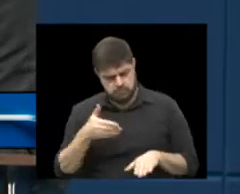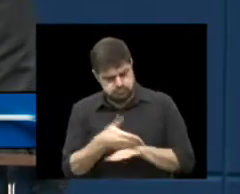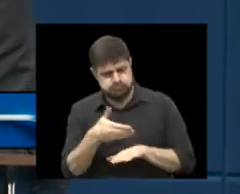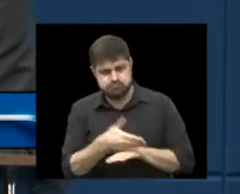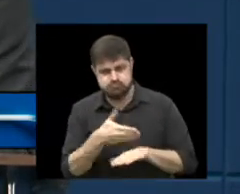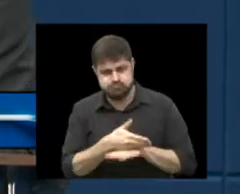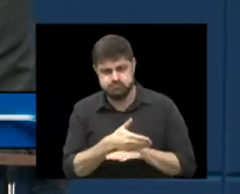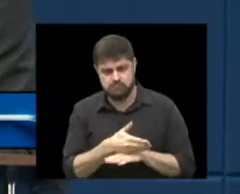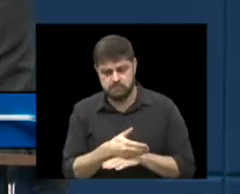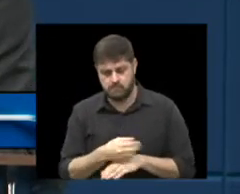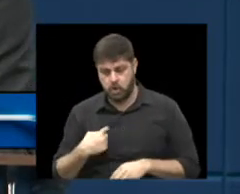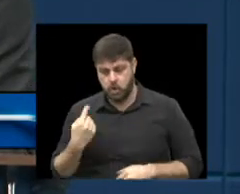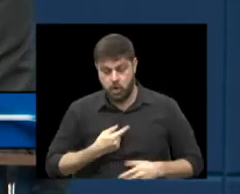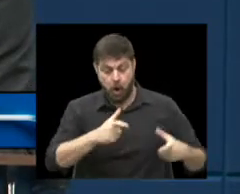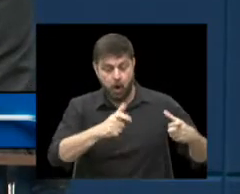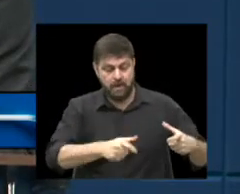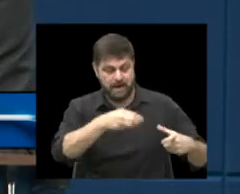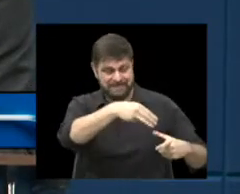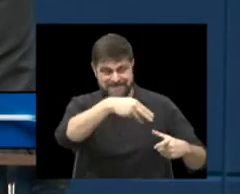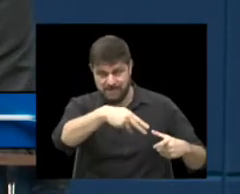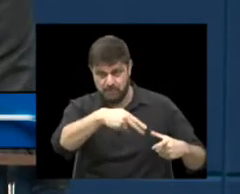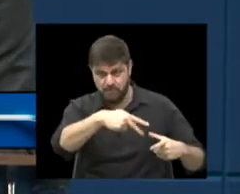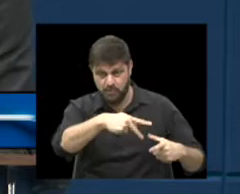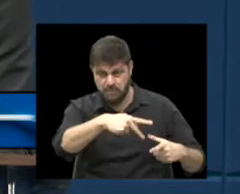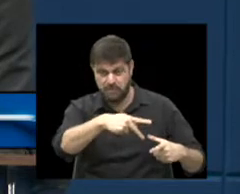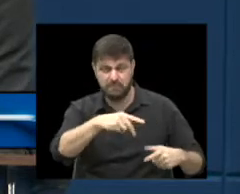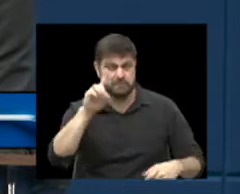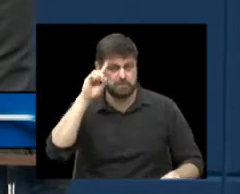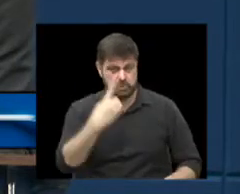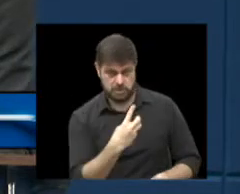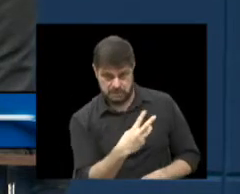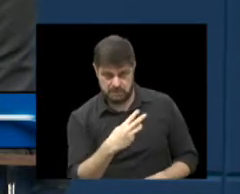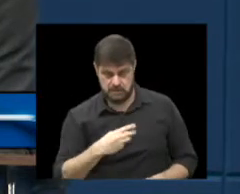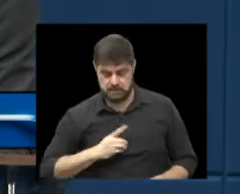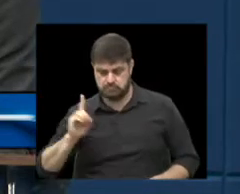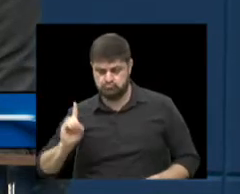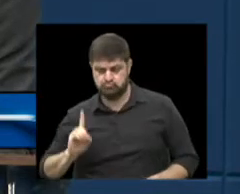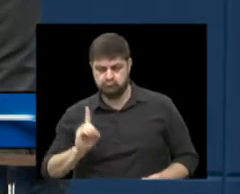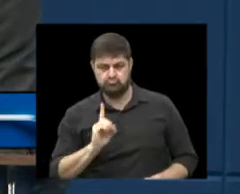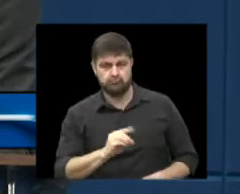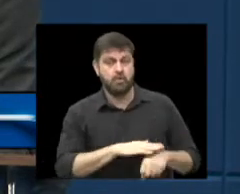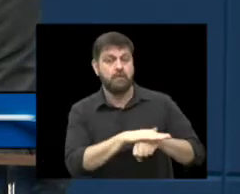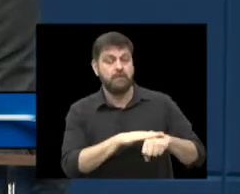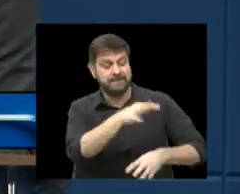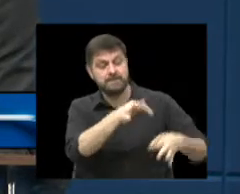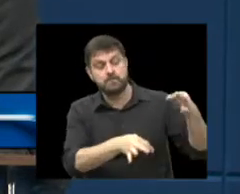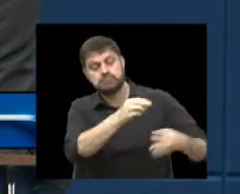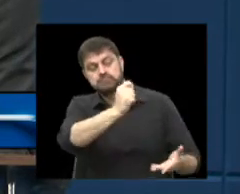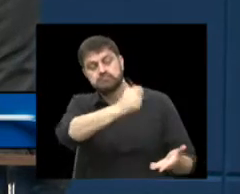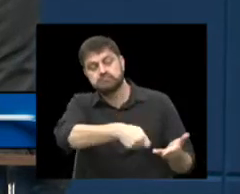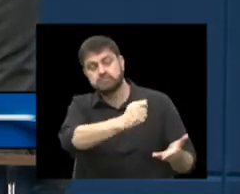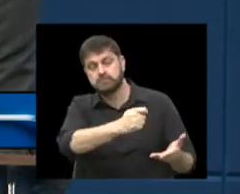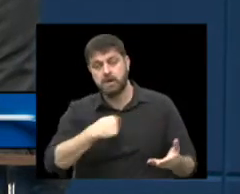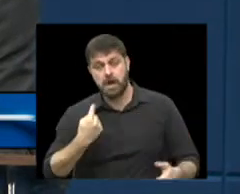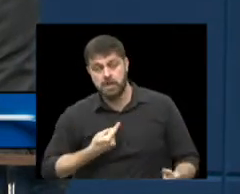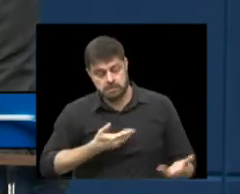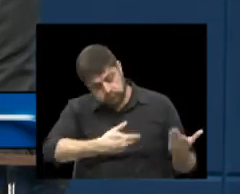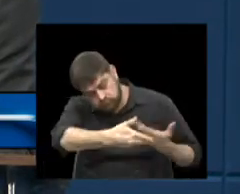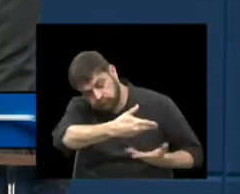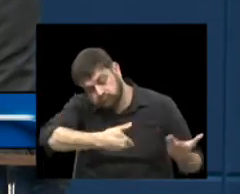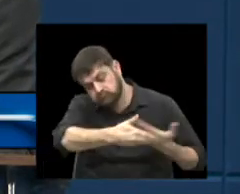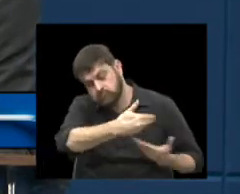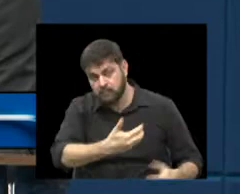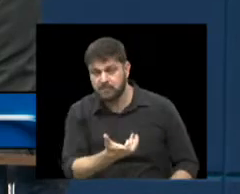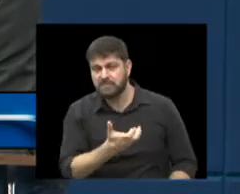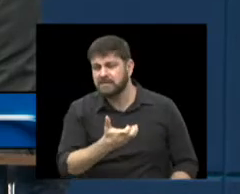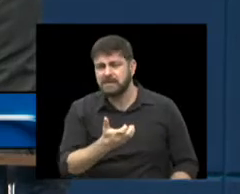ao Ministério Público no dia 13. Nós vamos lá conversar com o promotor e nós queremos discutir